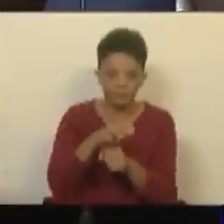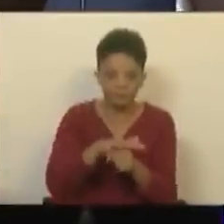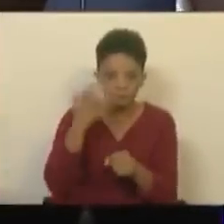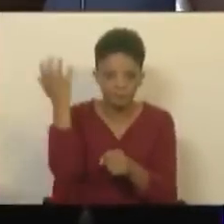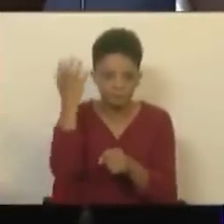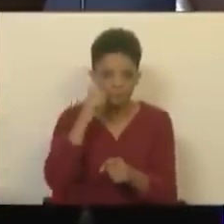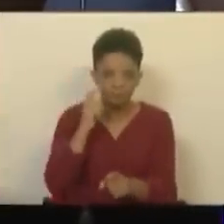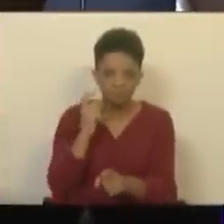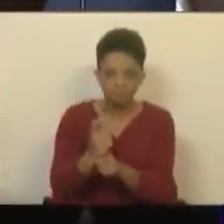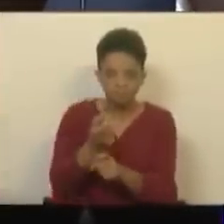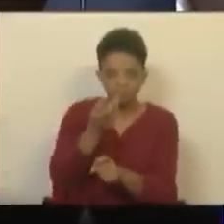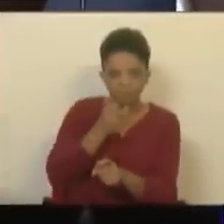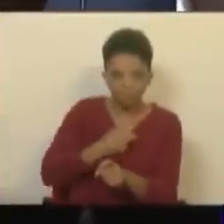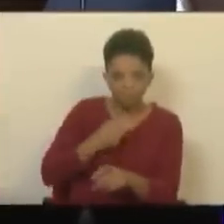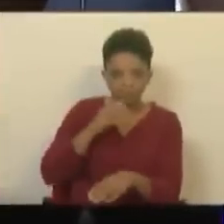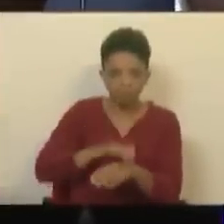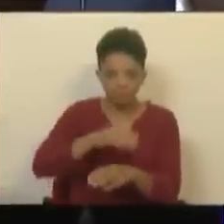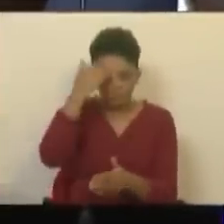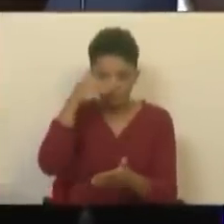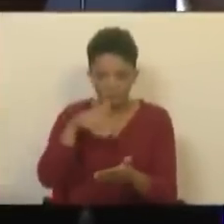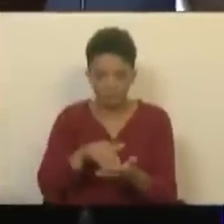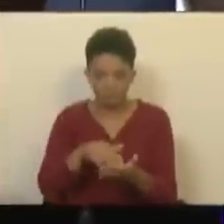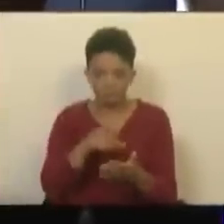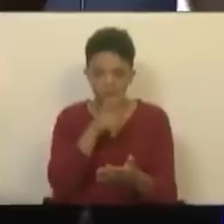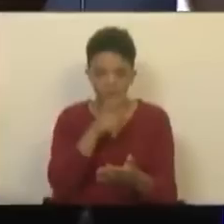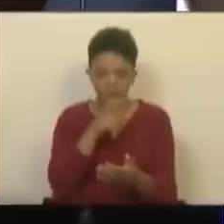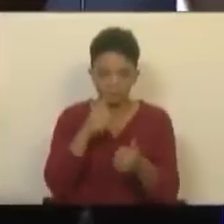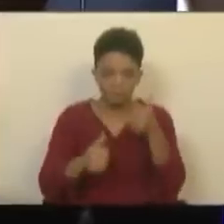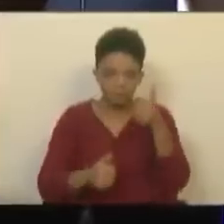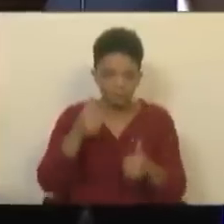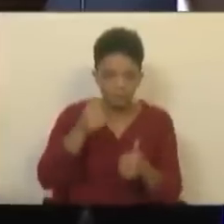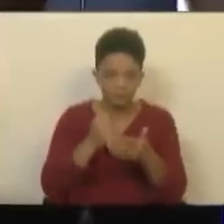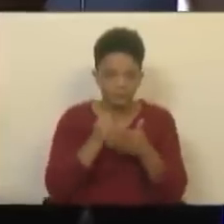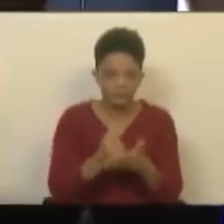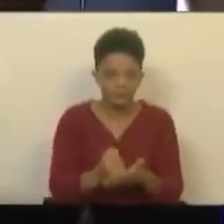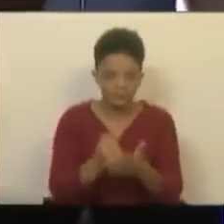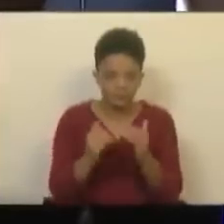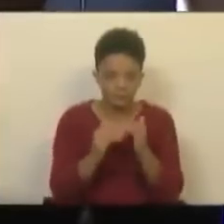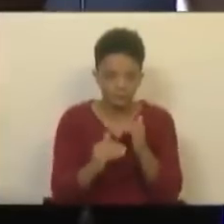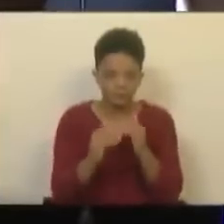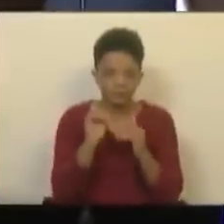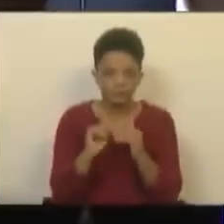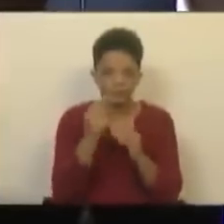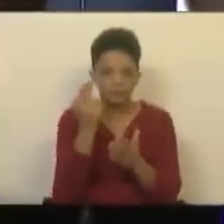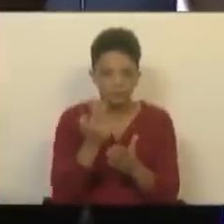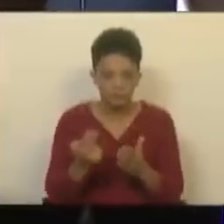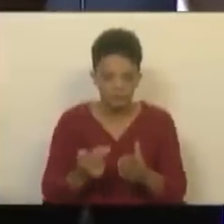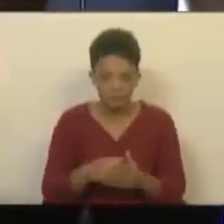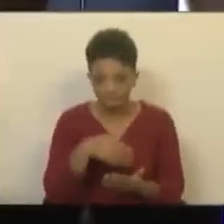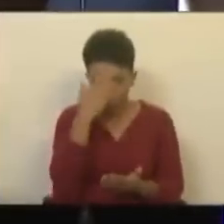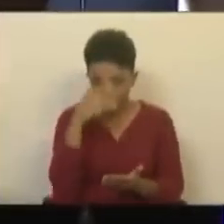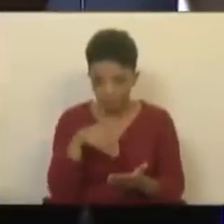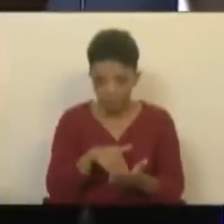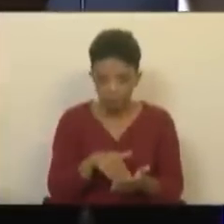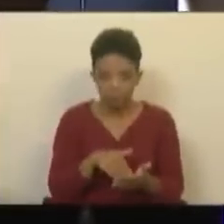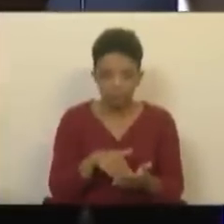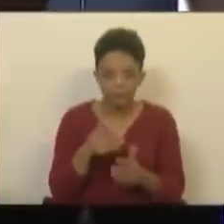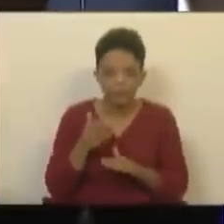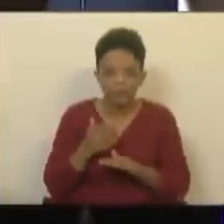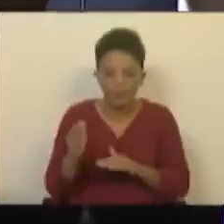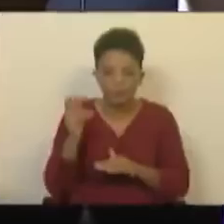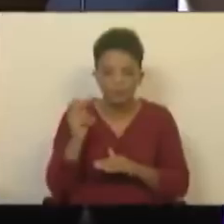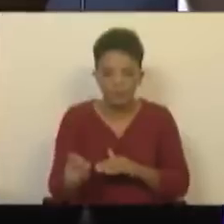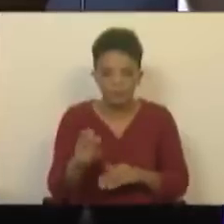a exigir respostas faça aos resultados desastrosos dos concursos dos apoios sustentados às Artes os resultados deixaram de fora